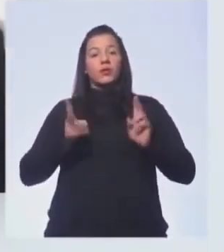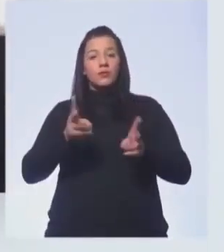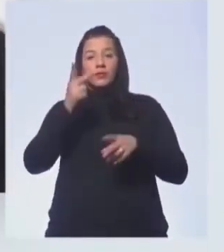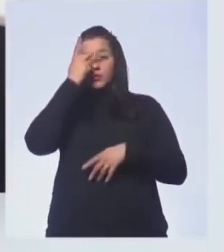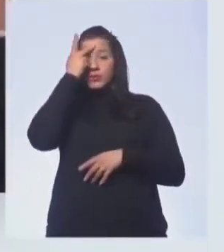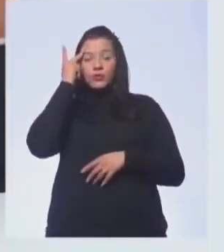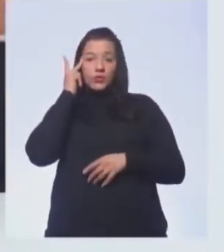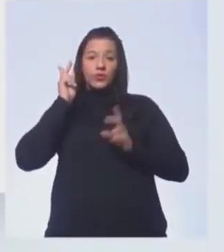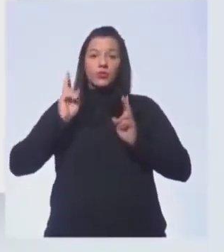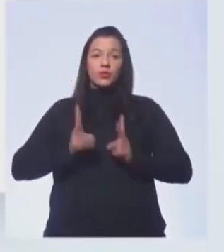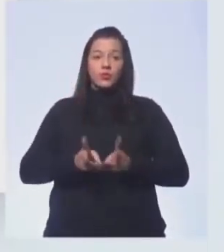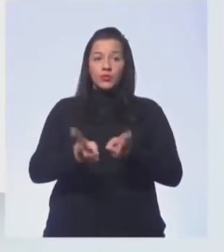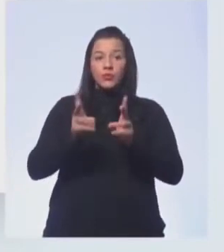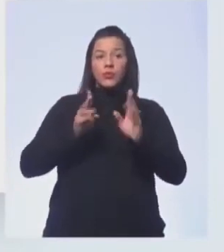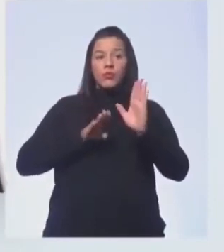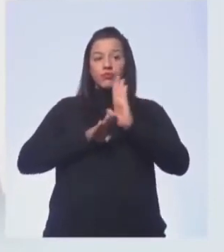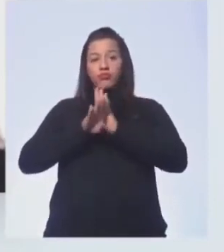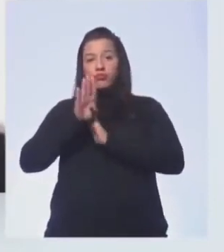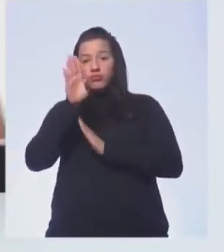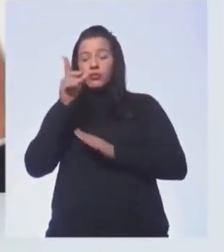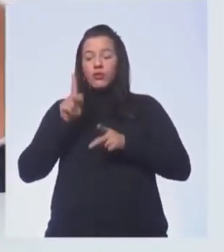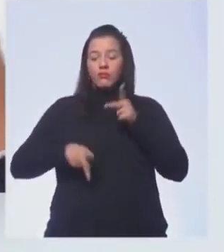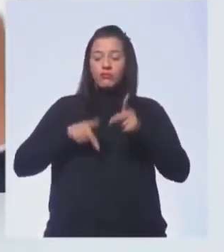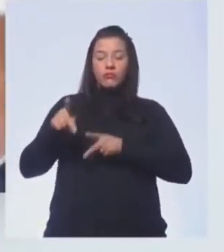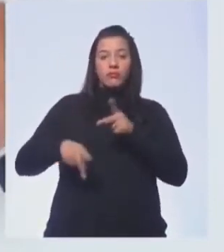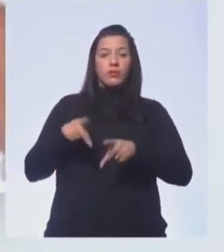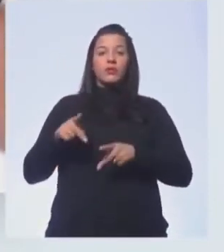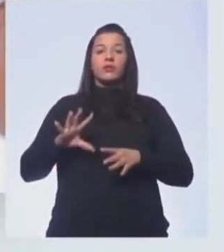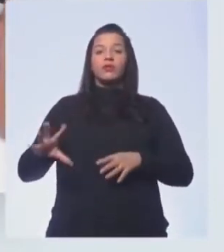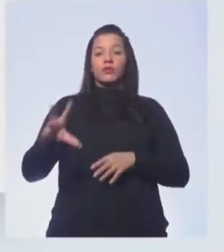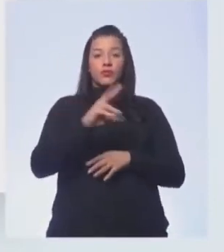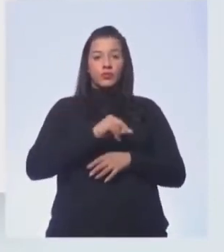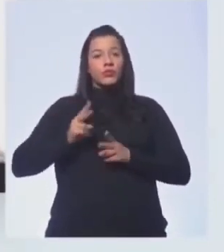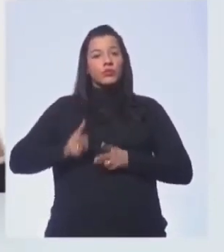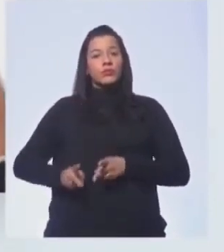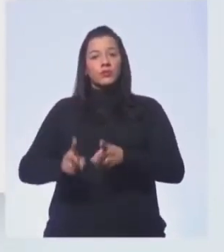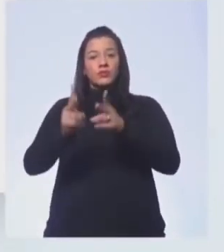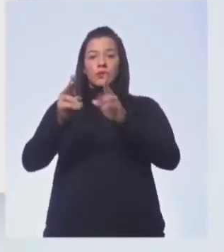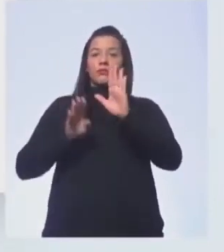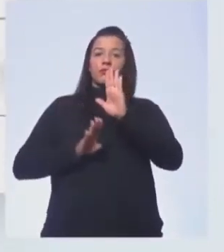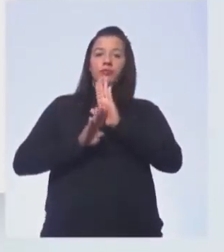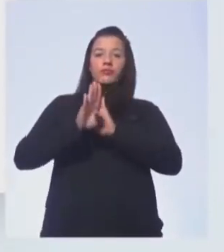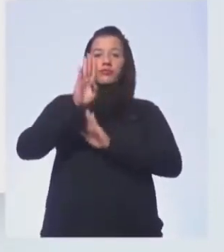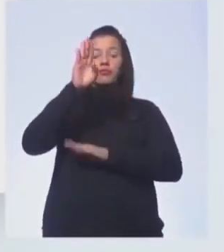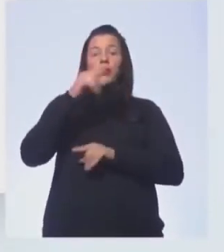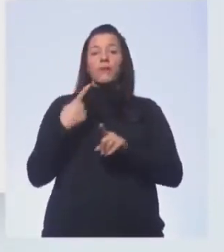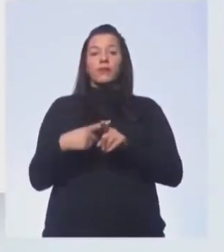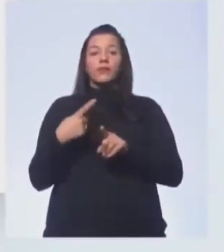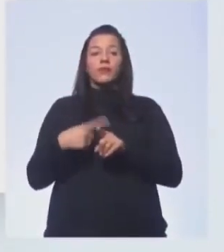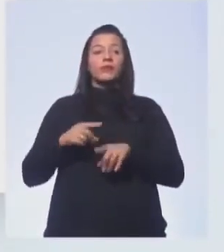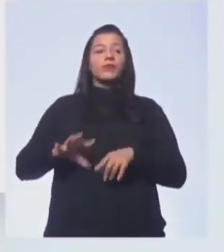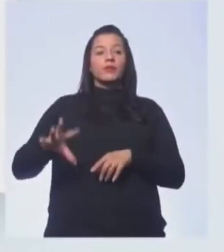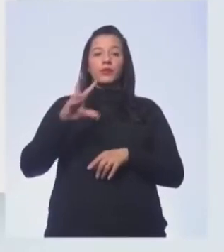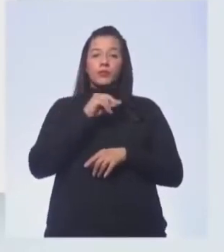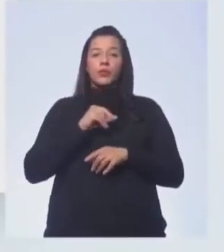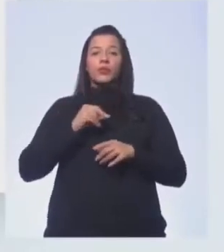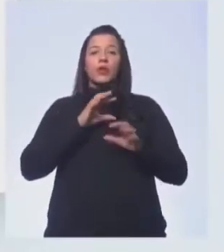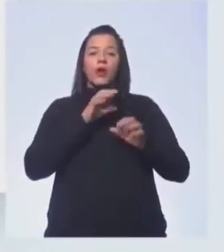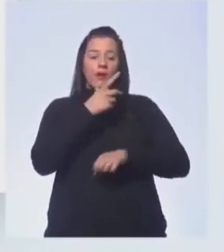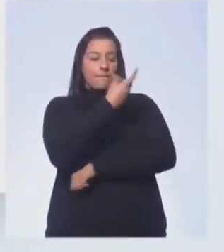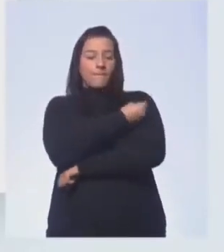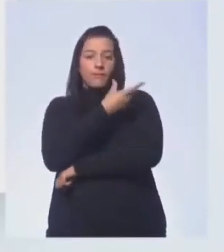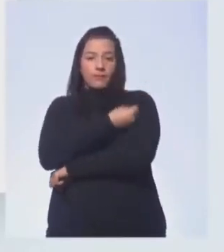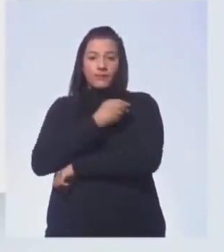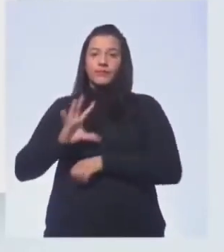de pessoas vacinadas em determinada população, mantiver-se sempre elevada. Isso porque essa alta cobertura